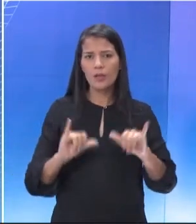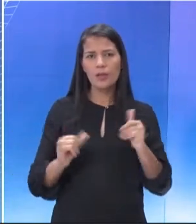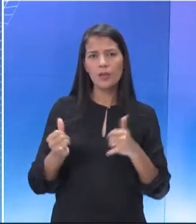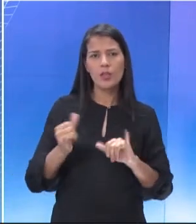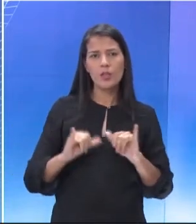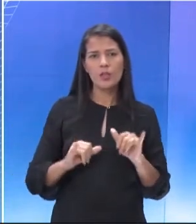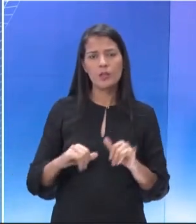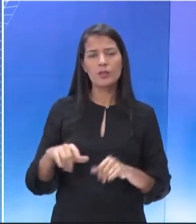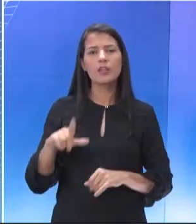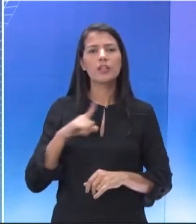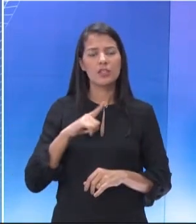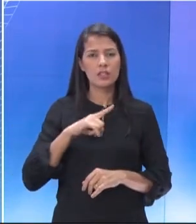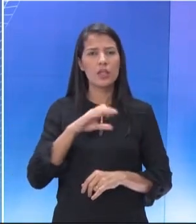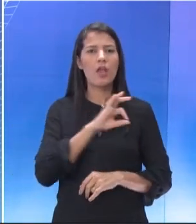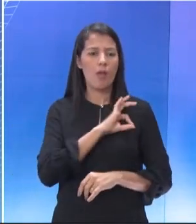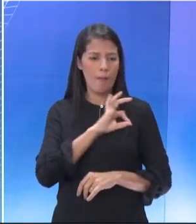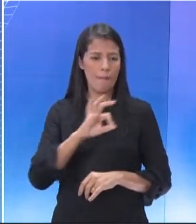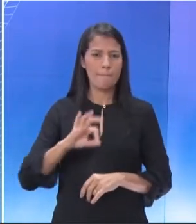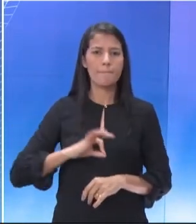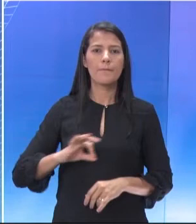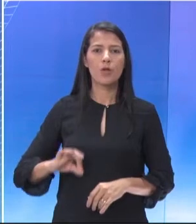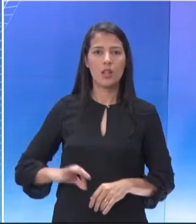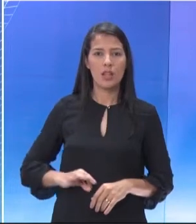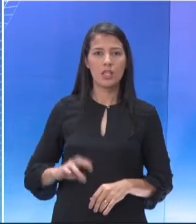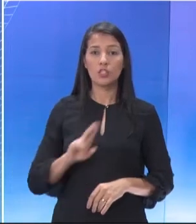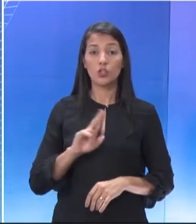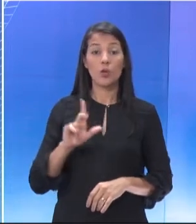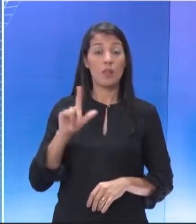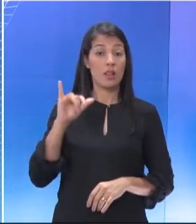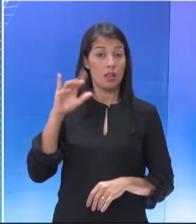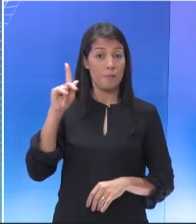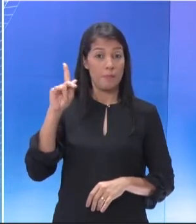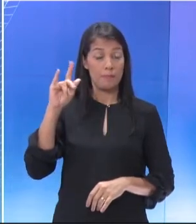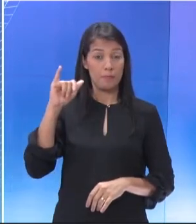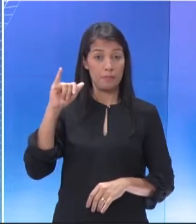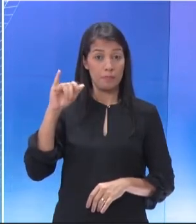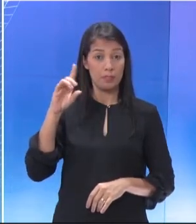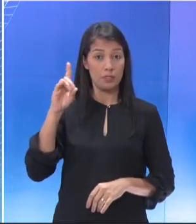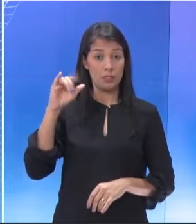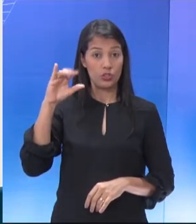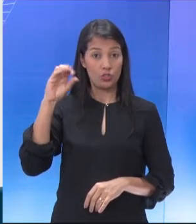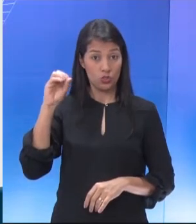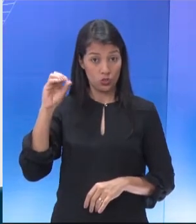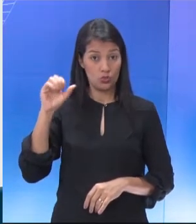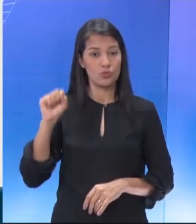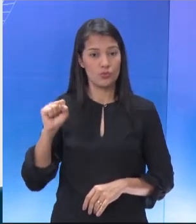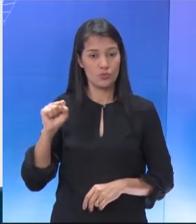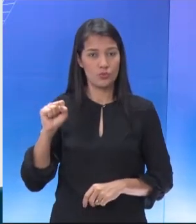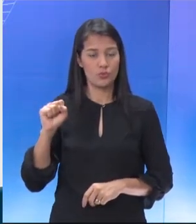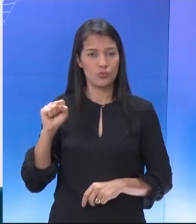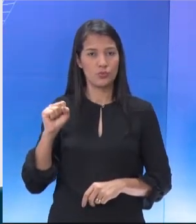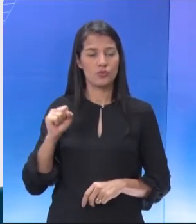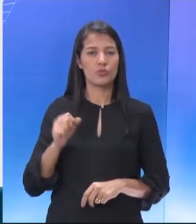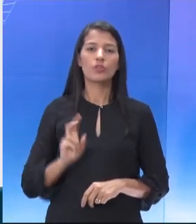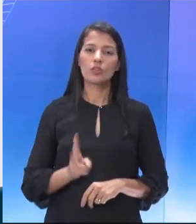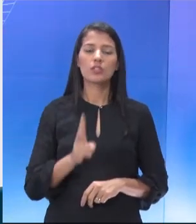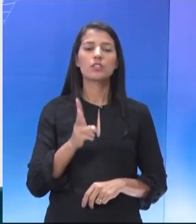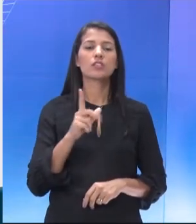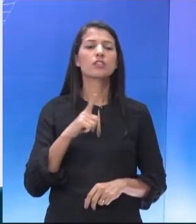das biomoléculas, que no caso são os lipídios, certo? Seguindo em frente, temos os